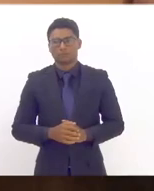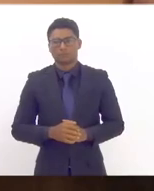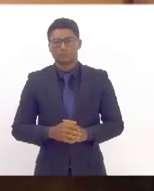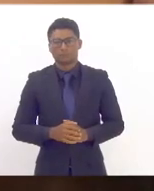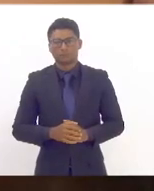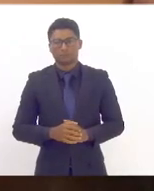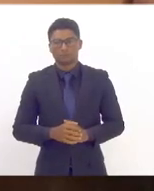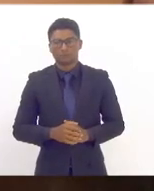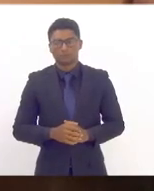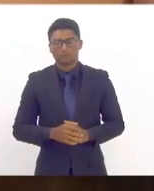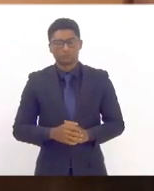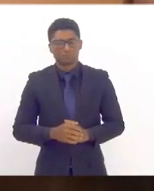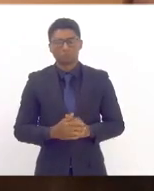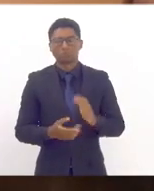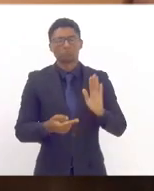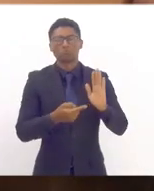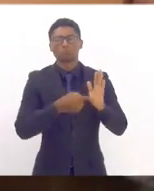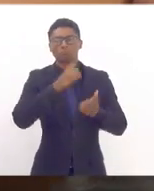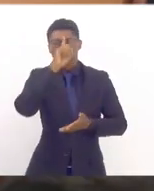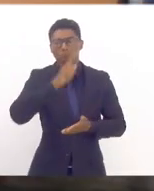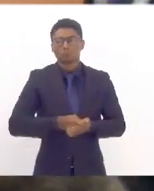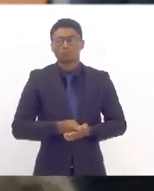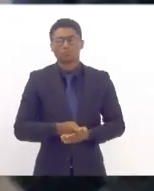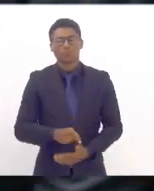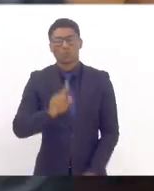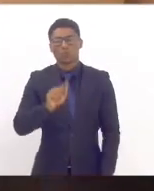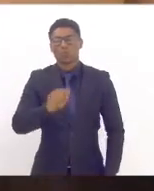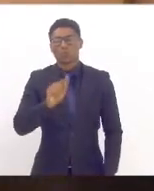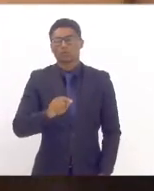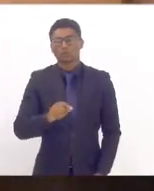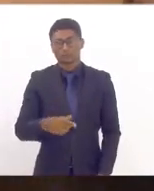ela definiu que 10%